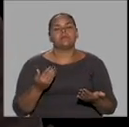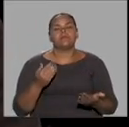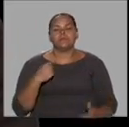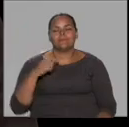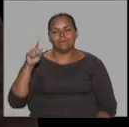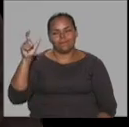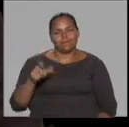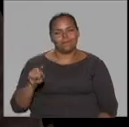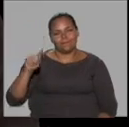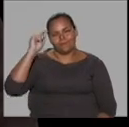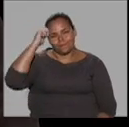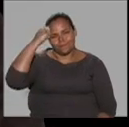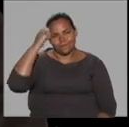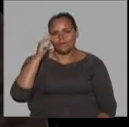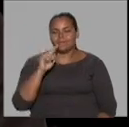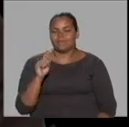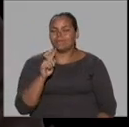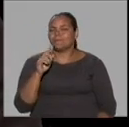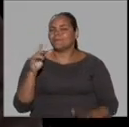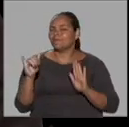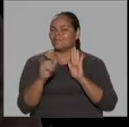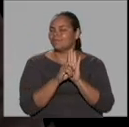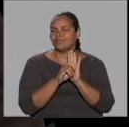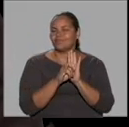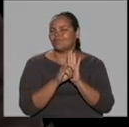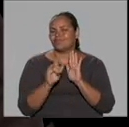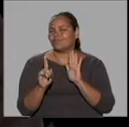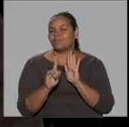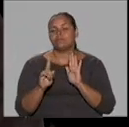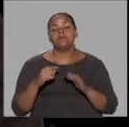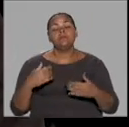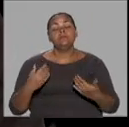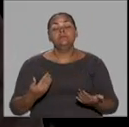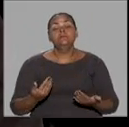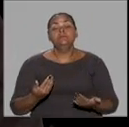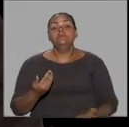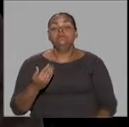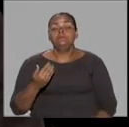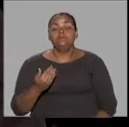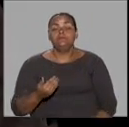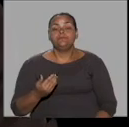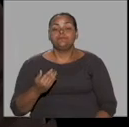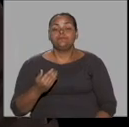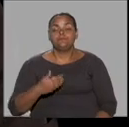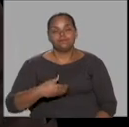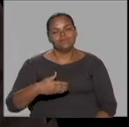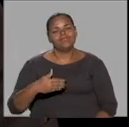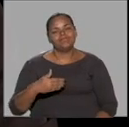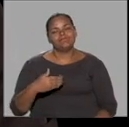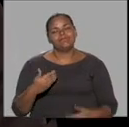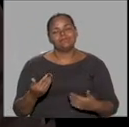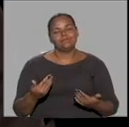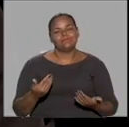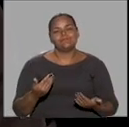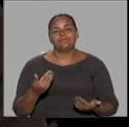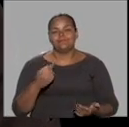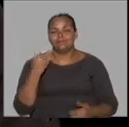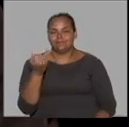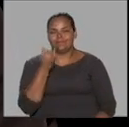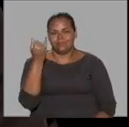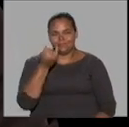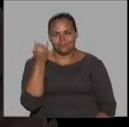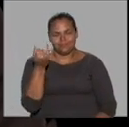enfim, os negros já não estavam mais se identificando de certa forma com isso, né? E, assim,